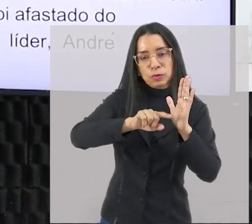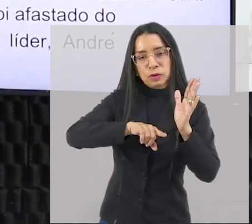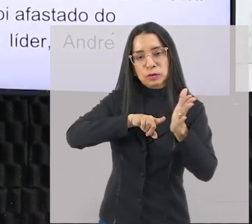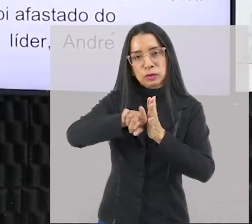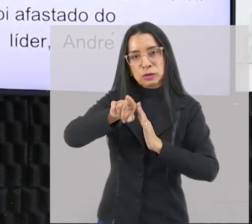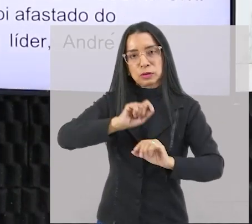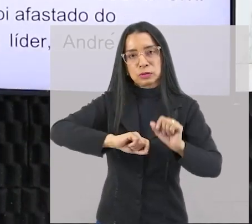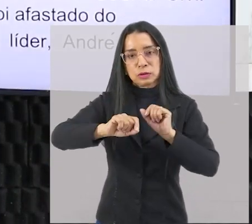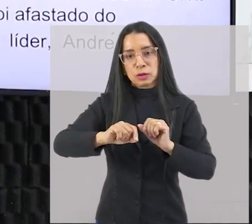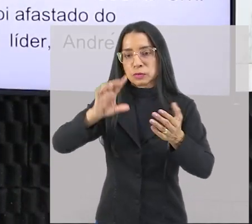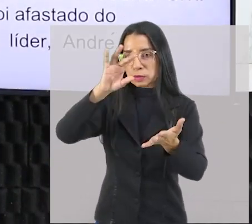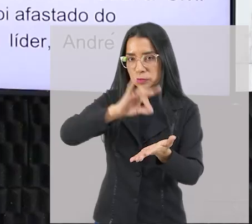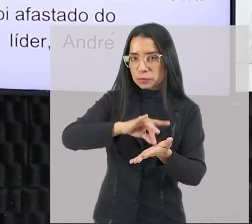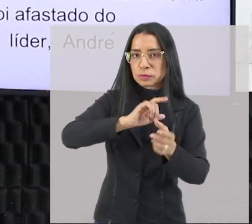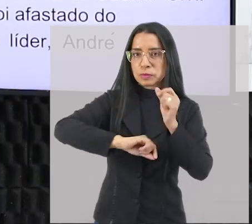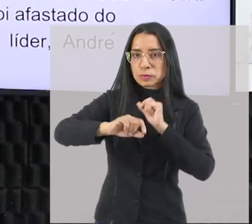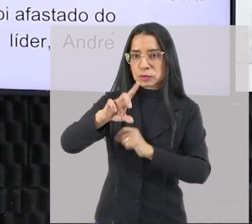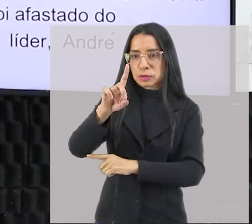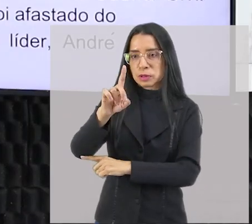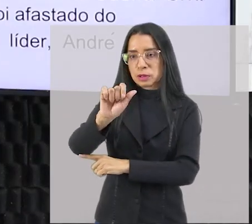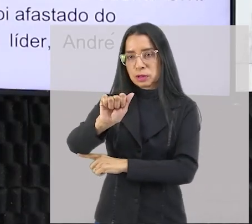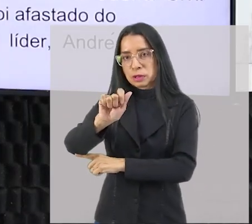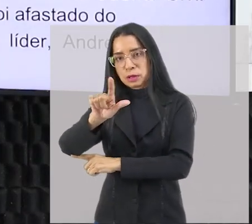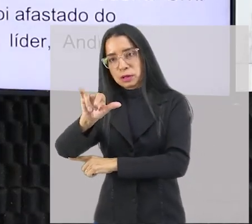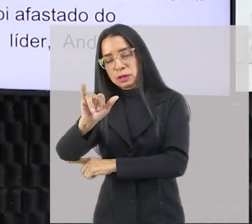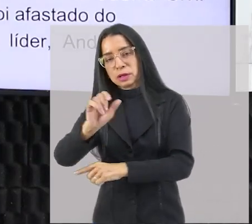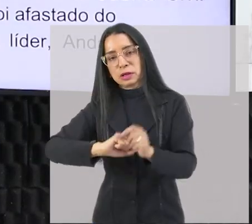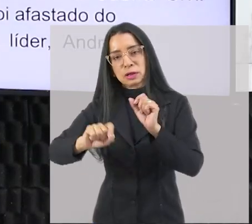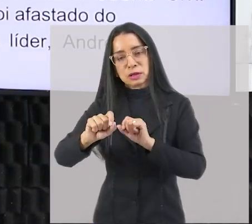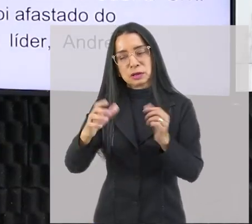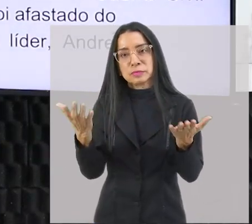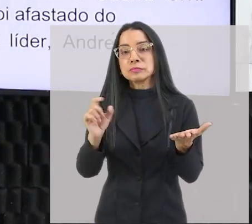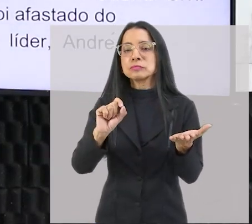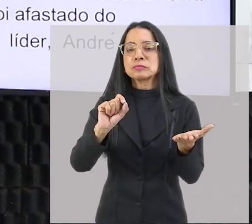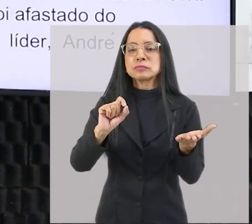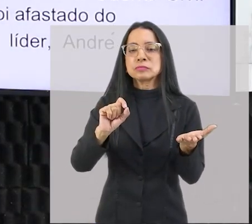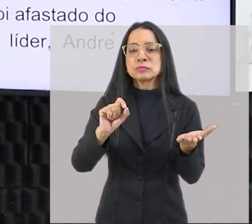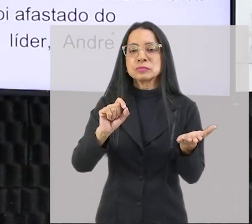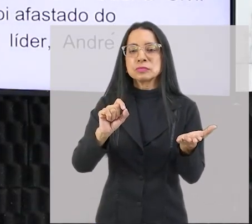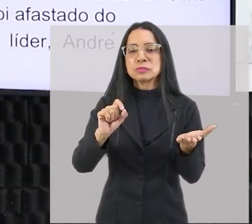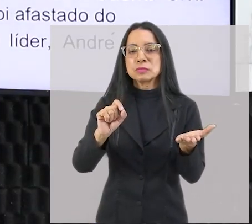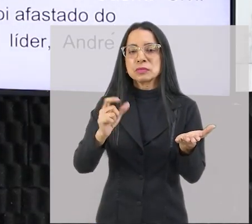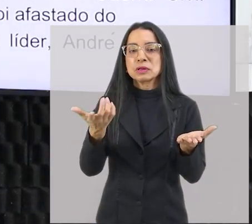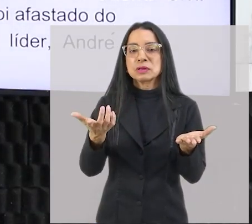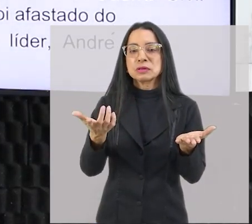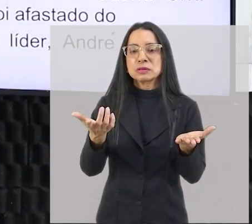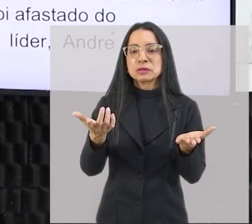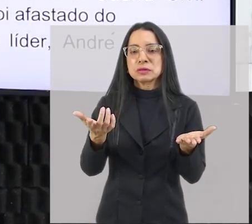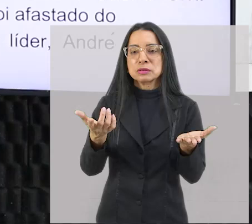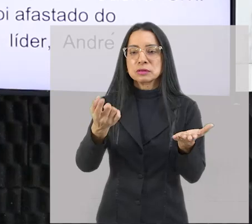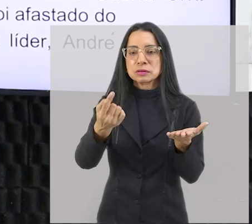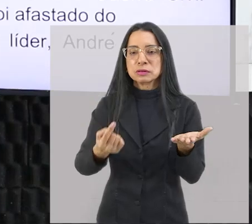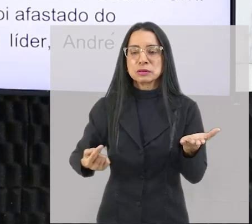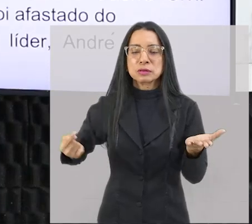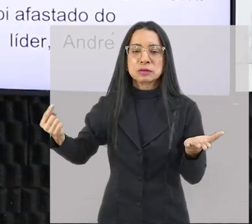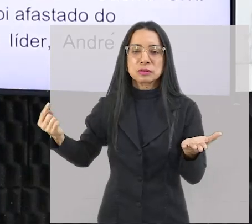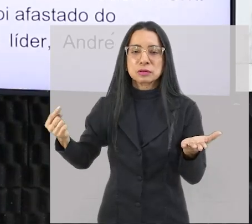está afirmando que Salvador Dalí era, ou flertava pelo menos, com o fascismo